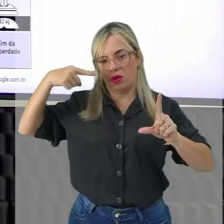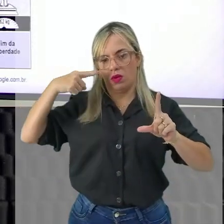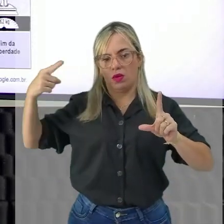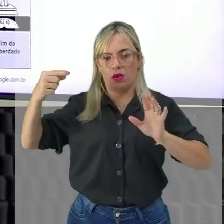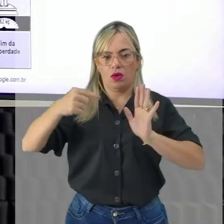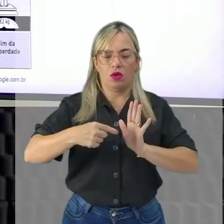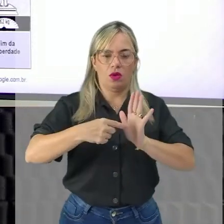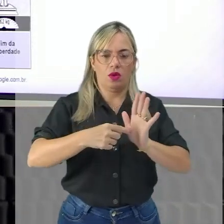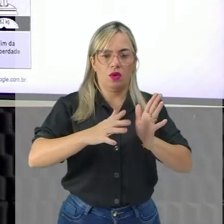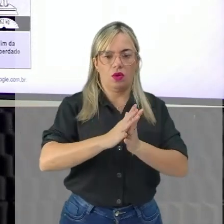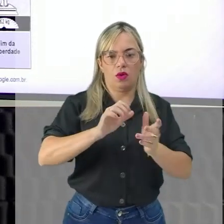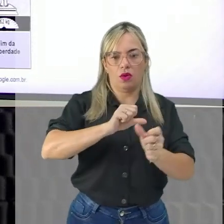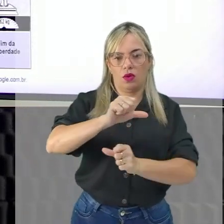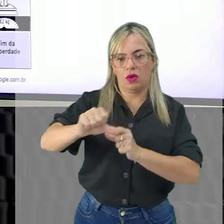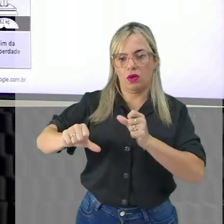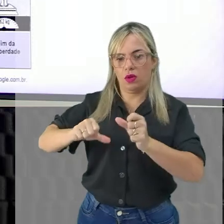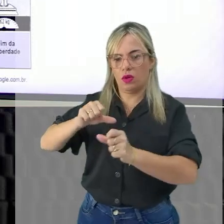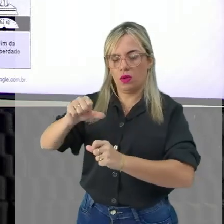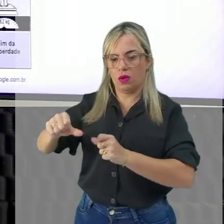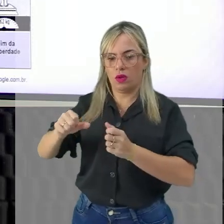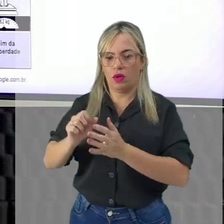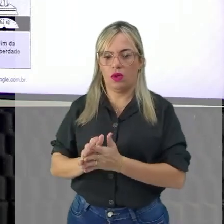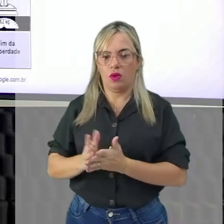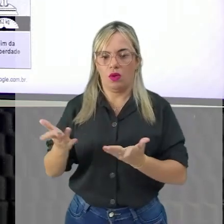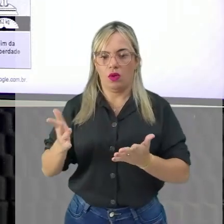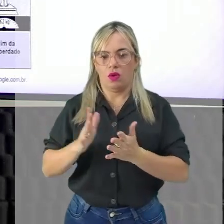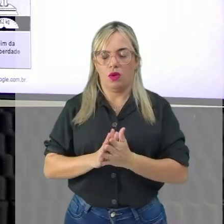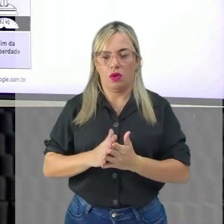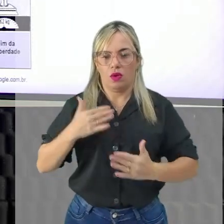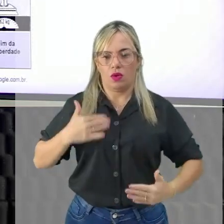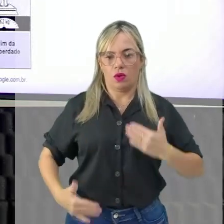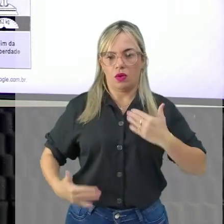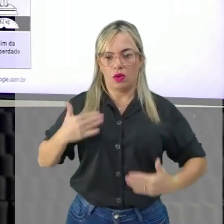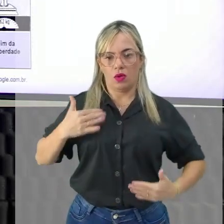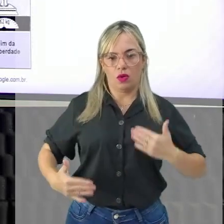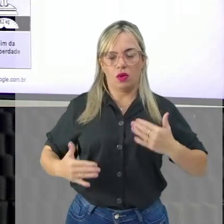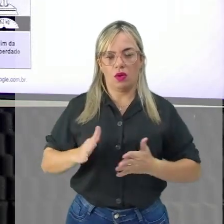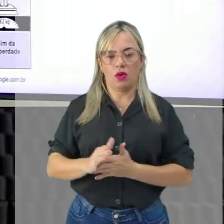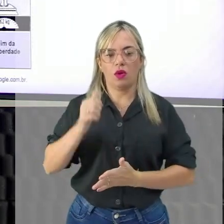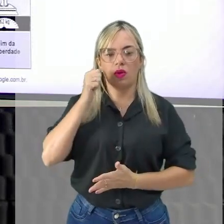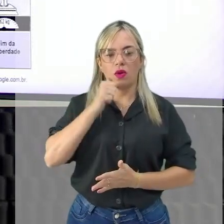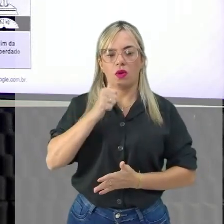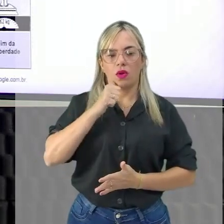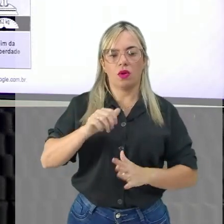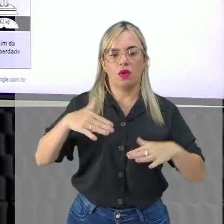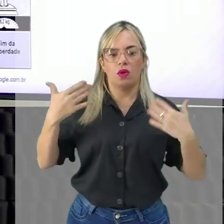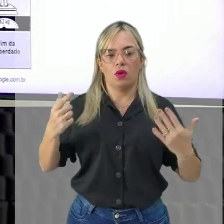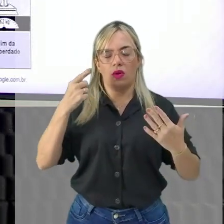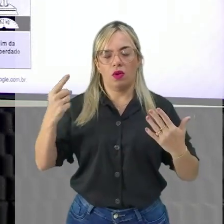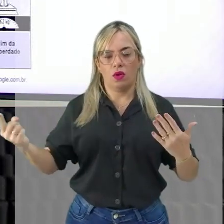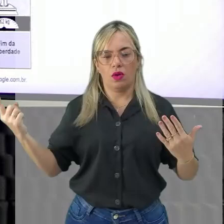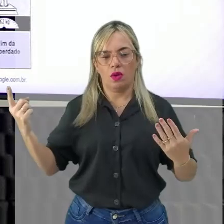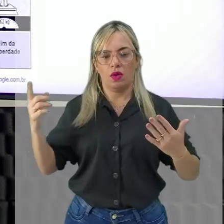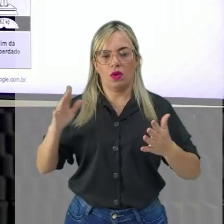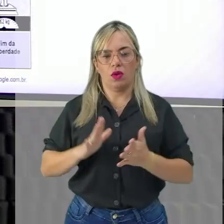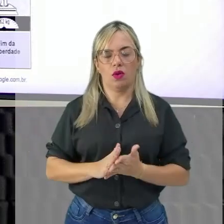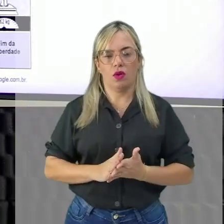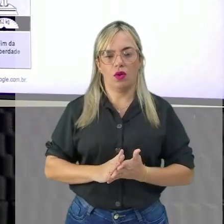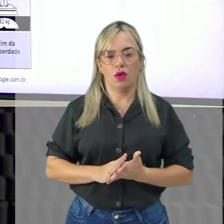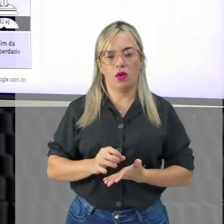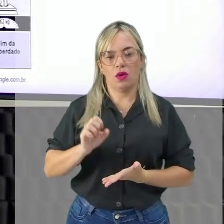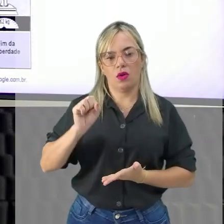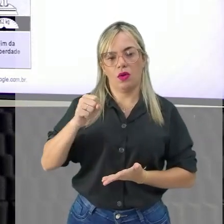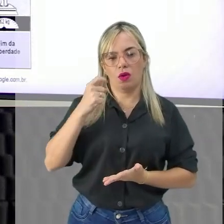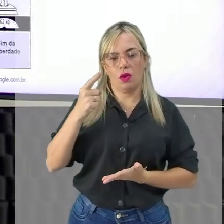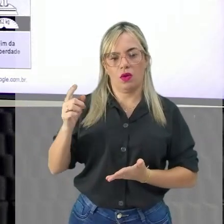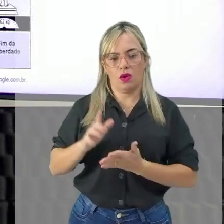detalha as transformações que ocorrem na puberdade nas mulheres. Considere as afirmativas. Então,